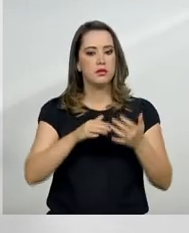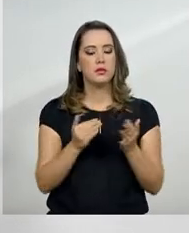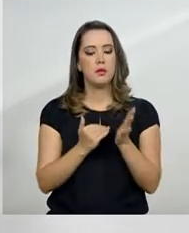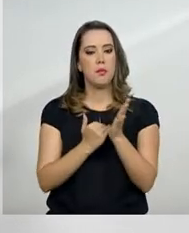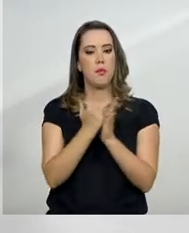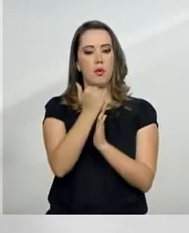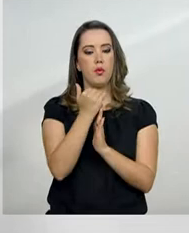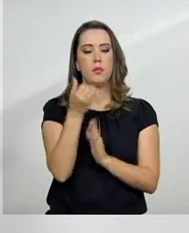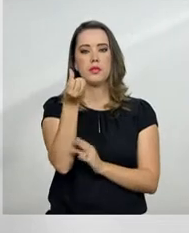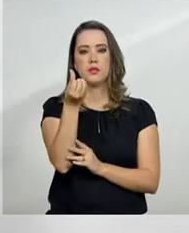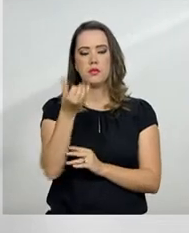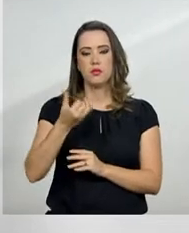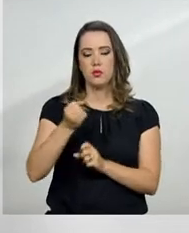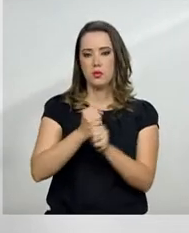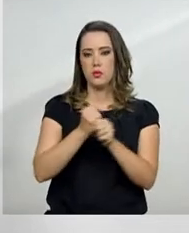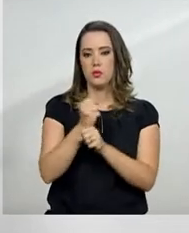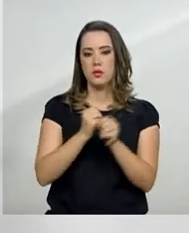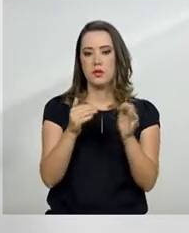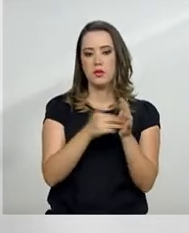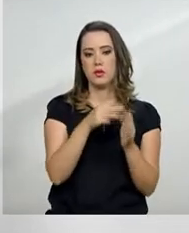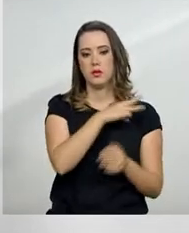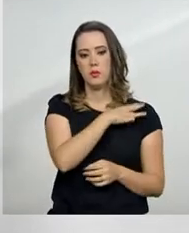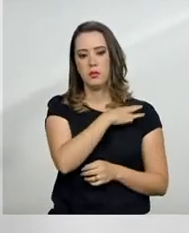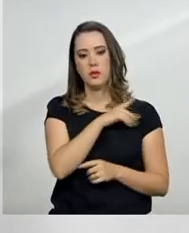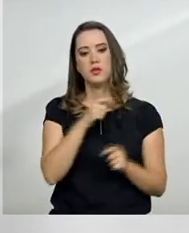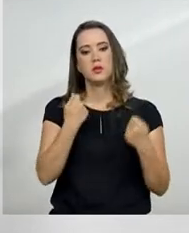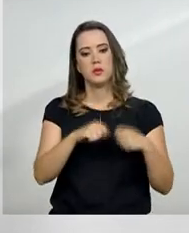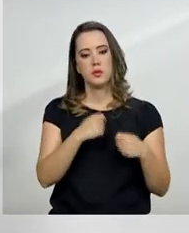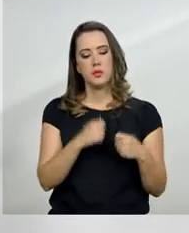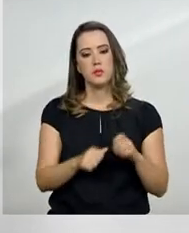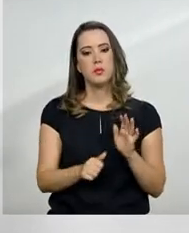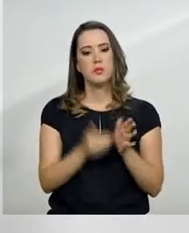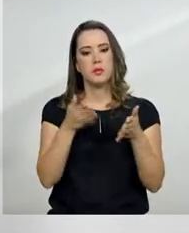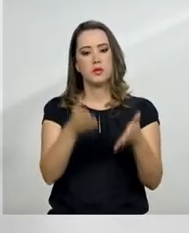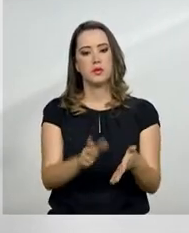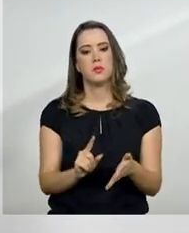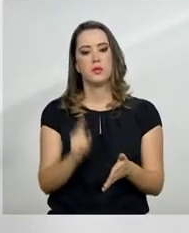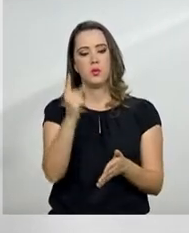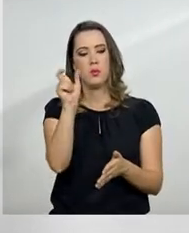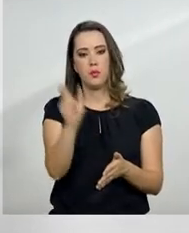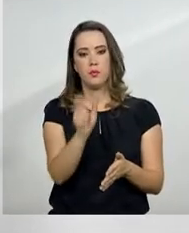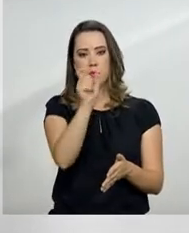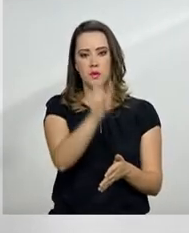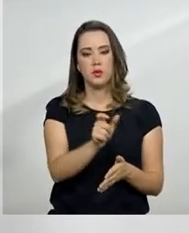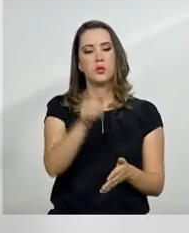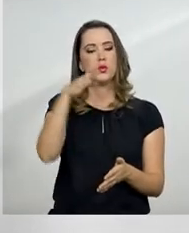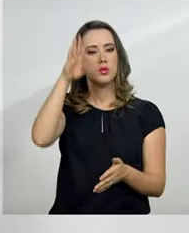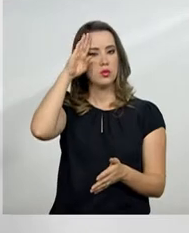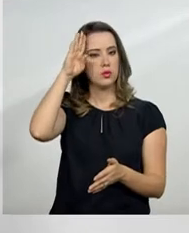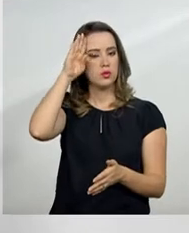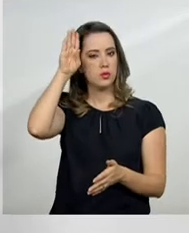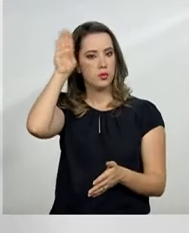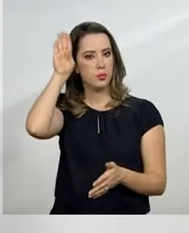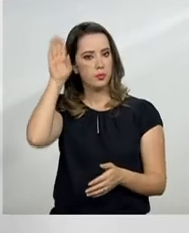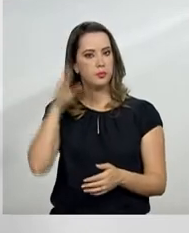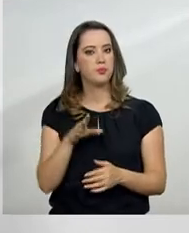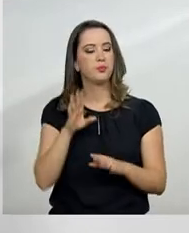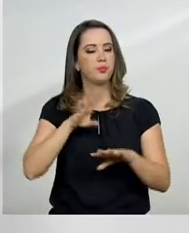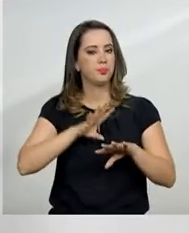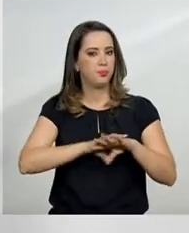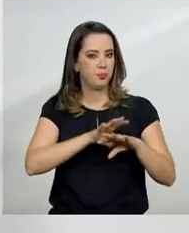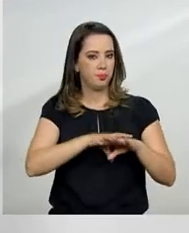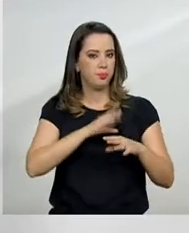ano até o ensino médio e devem, obrigatoriamente, ter a participação de pelo menos uma estudante de curso de exatas